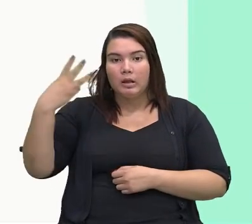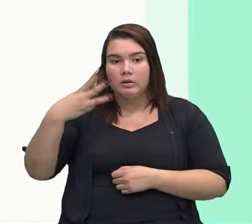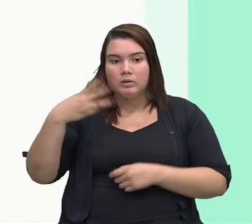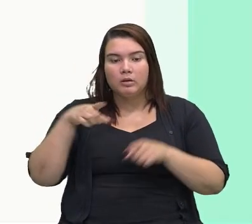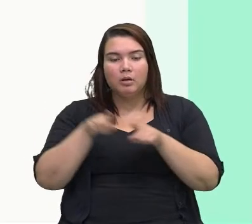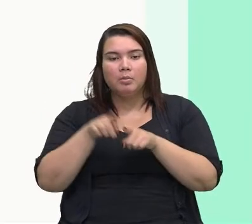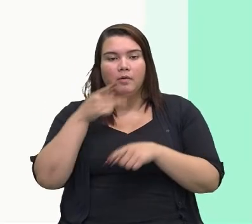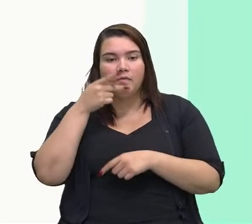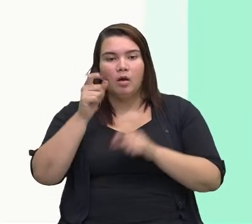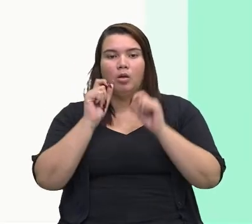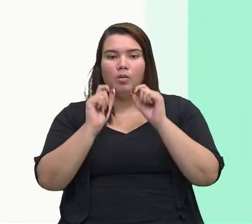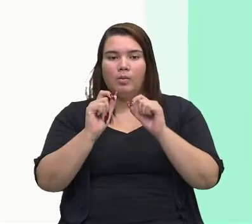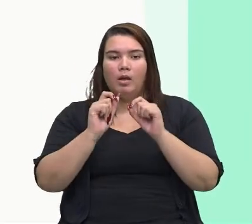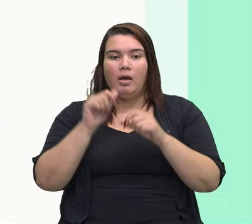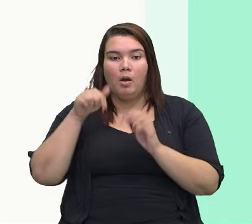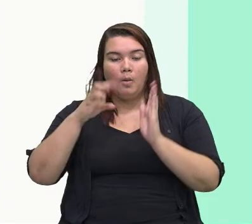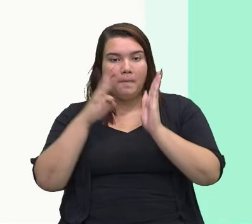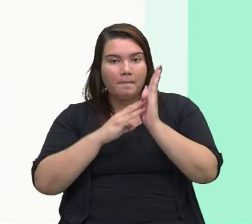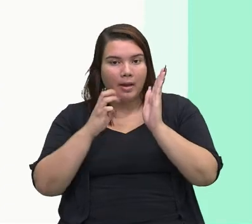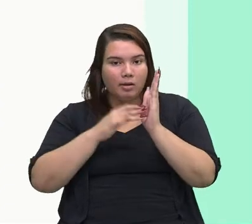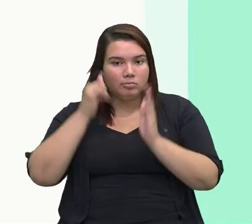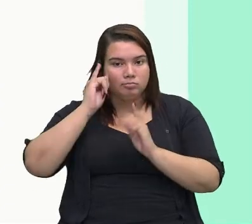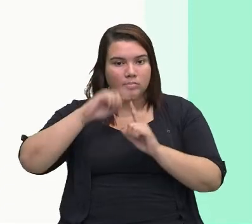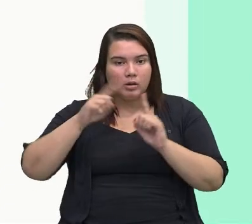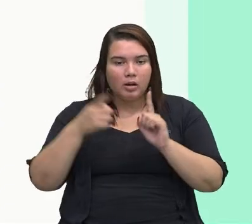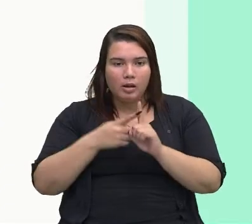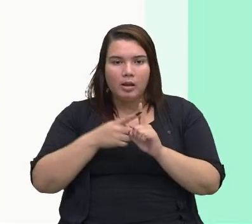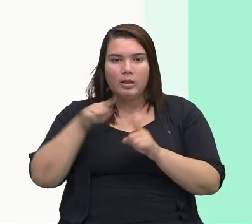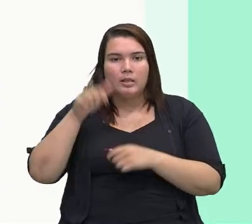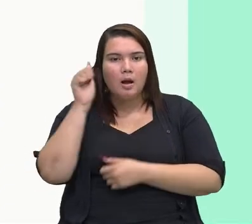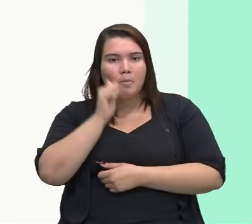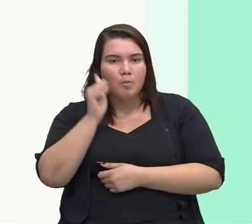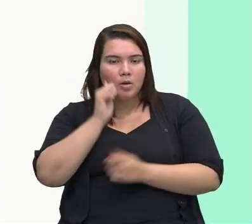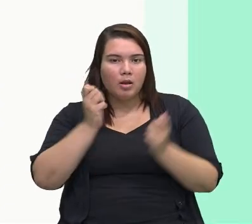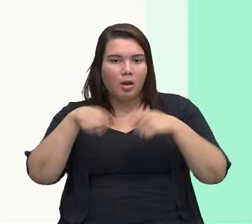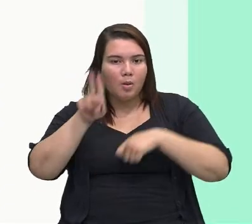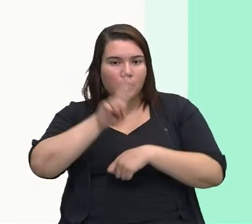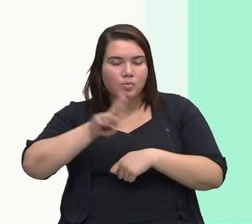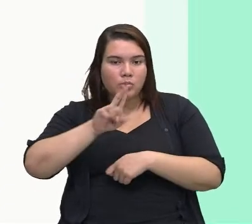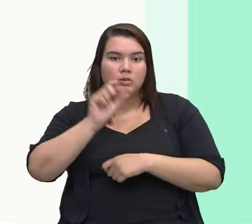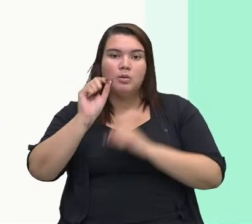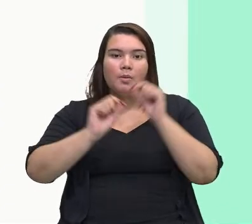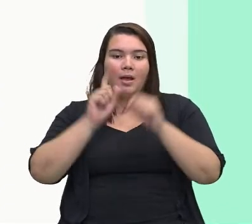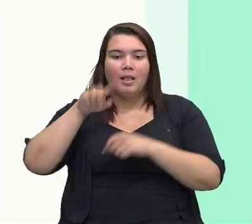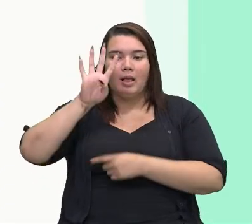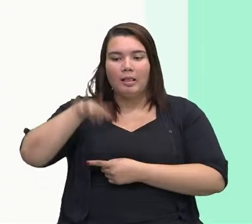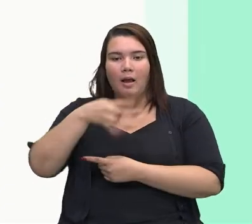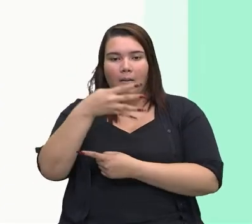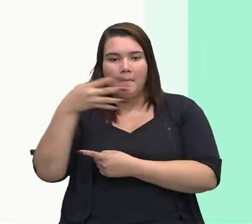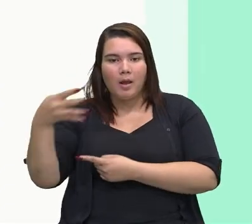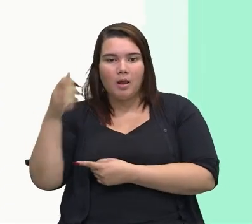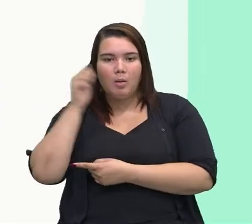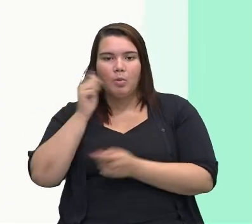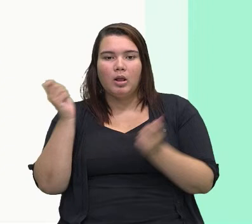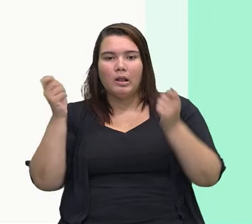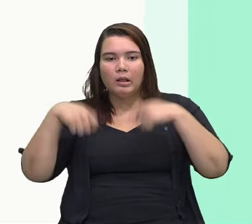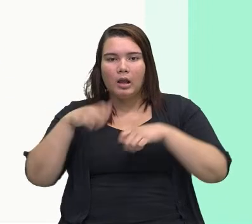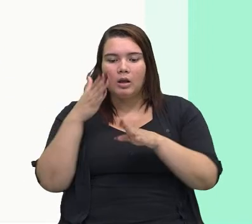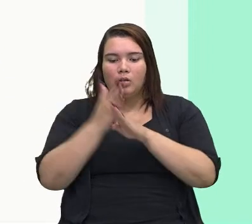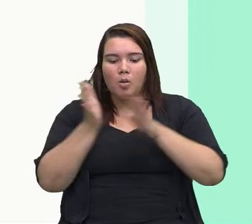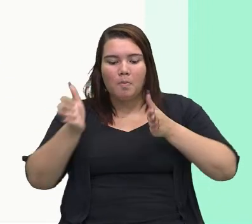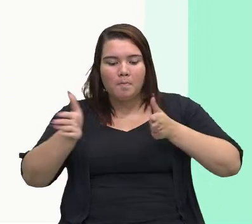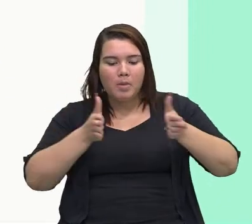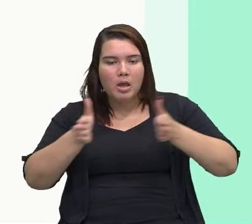afirmativa, que traz o seguinte: o método contraceptivo mais eficaz é o da tabelinha, no qual a mulher consegue identificar seu